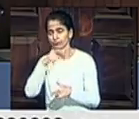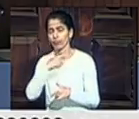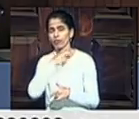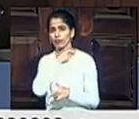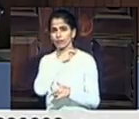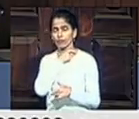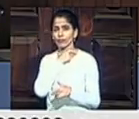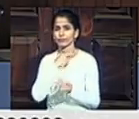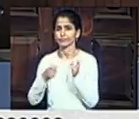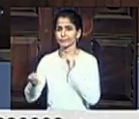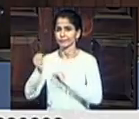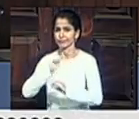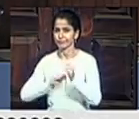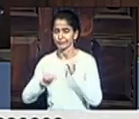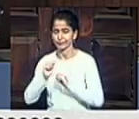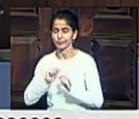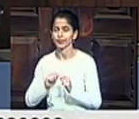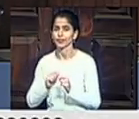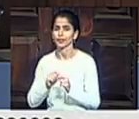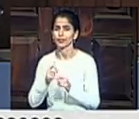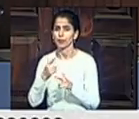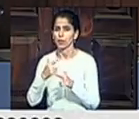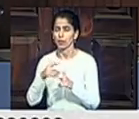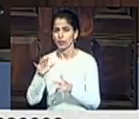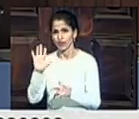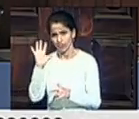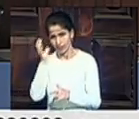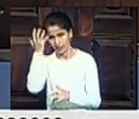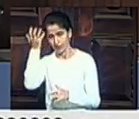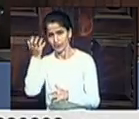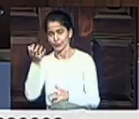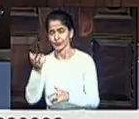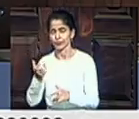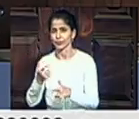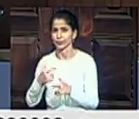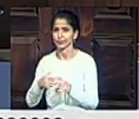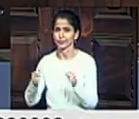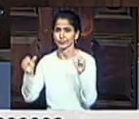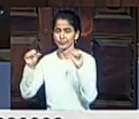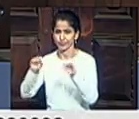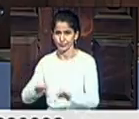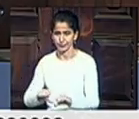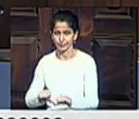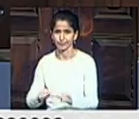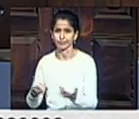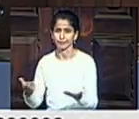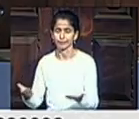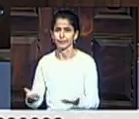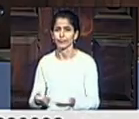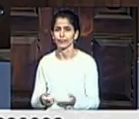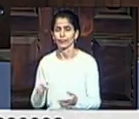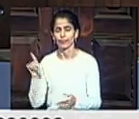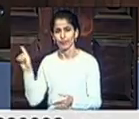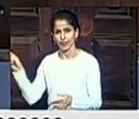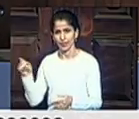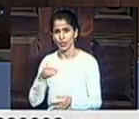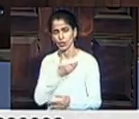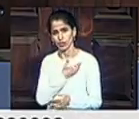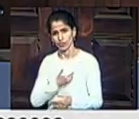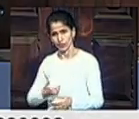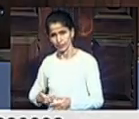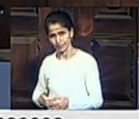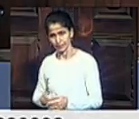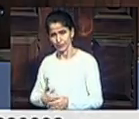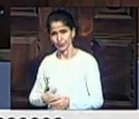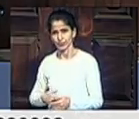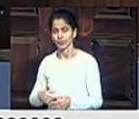econômica e financeira que ele mesmo entrou, ou seja, que o governador que